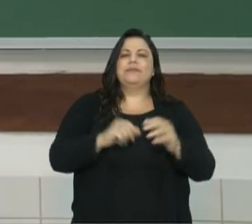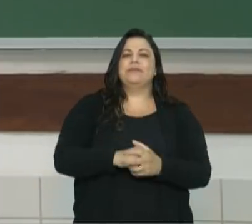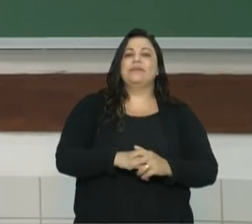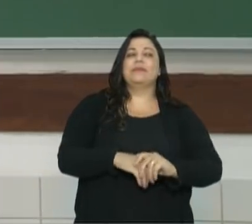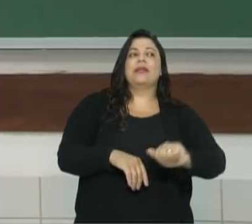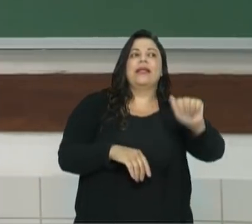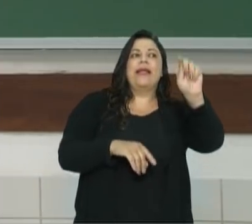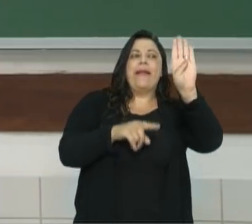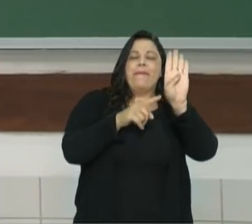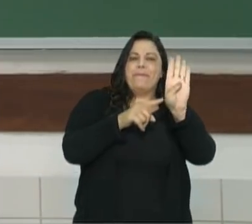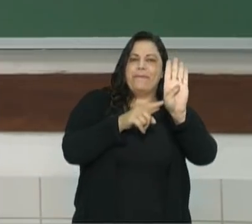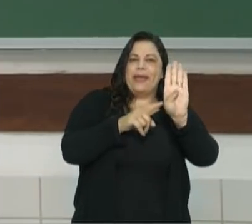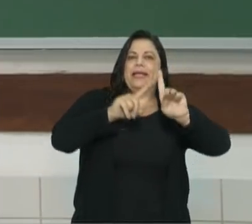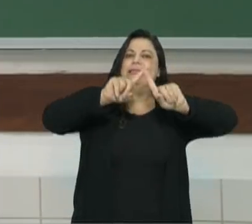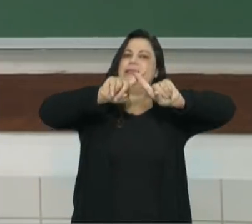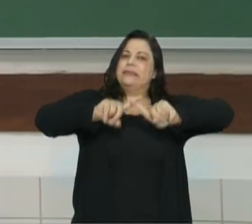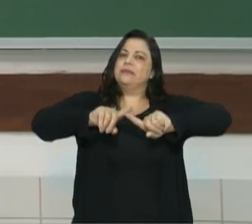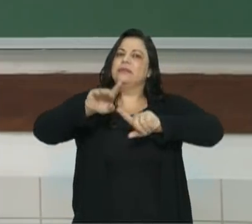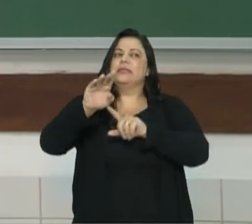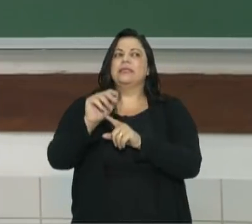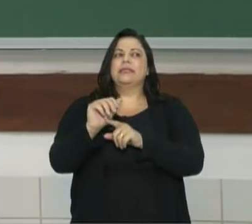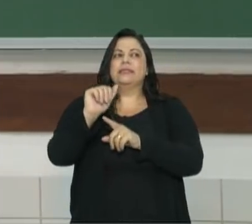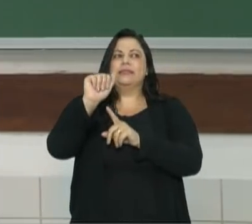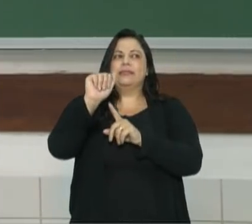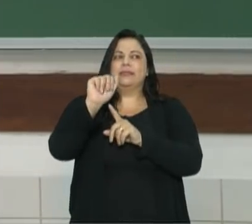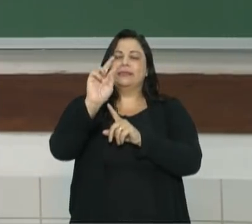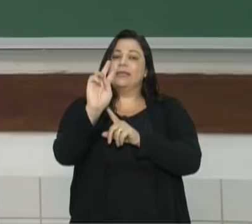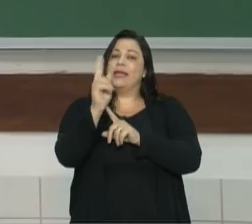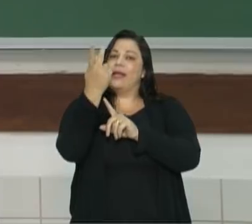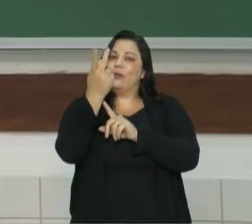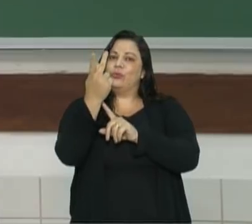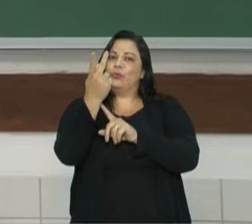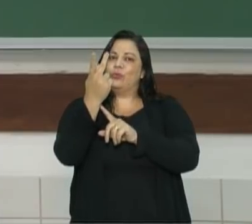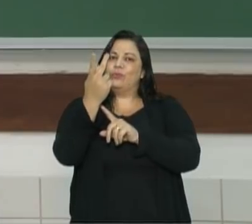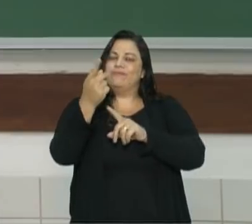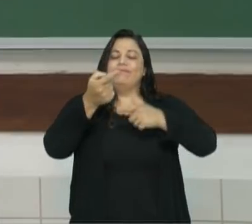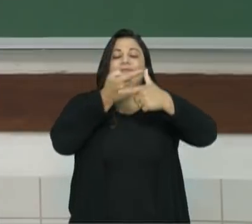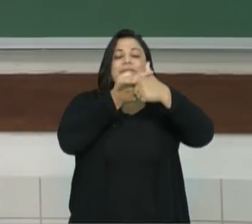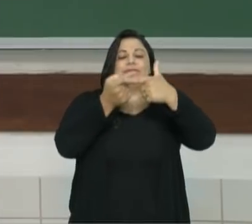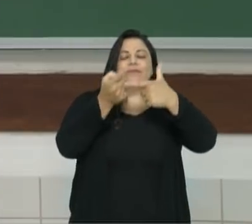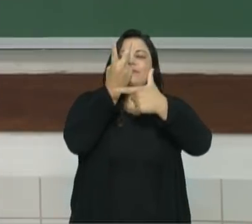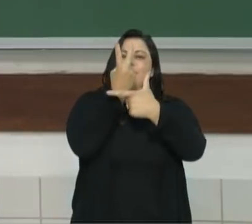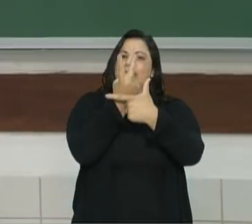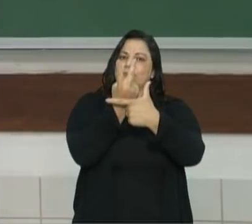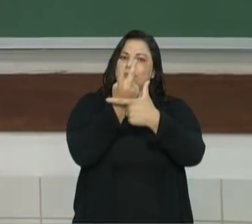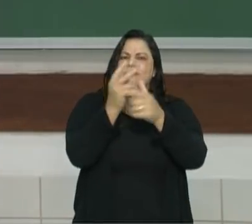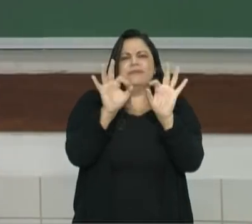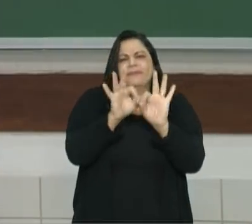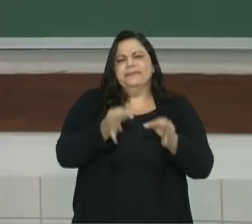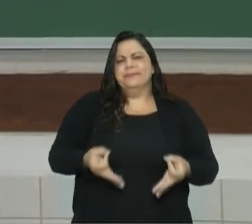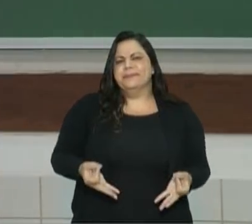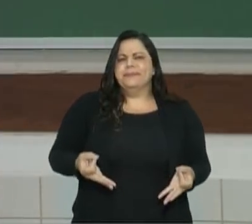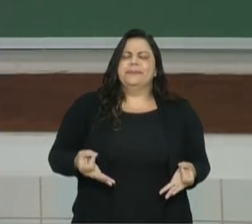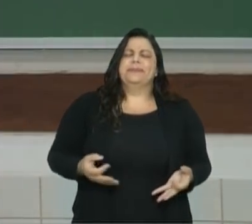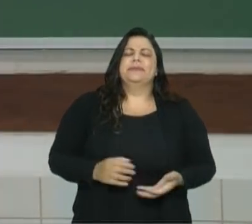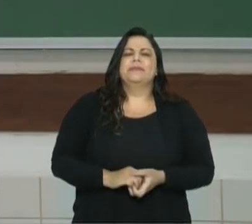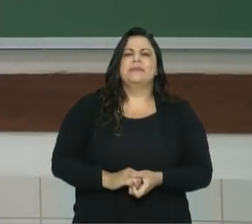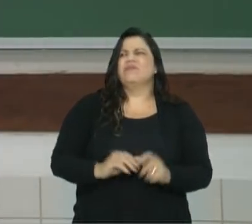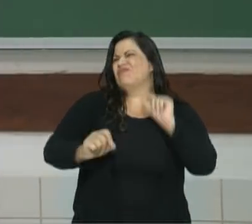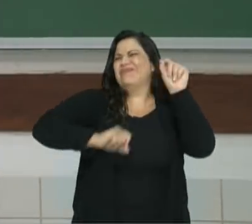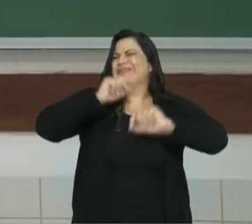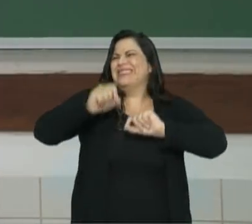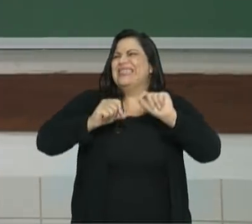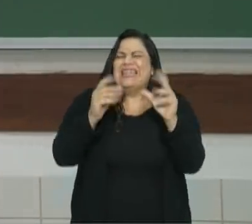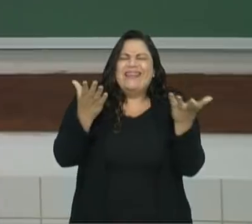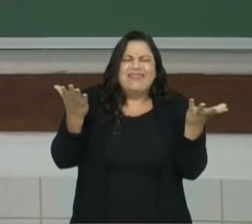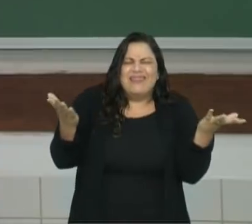Base vezes altura dividido por 2. Simples. Aí você chega assim e fala, que base, que altura